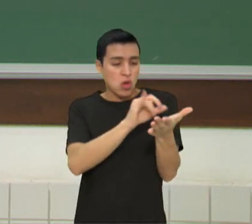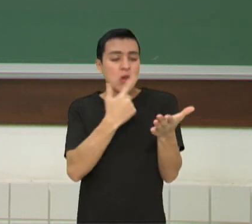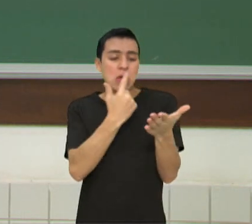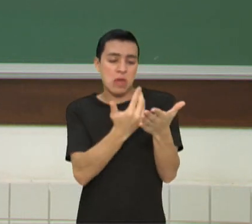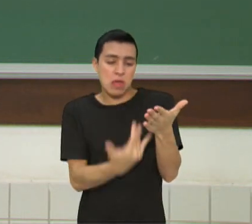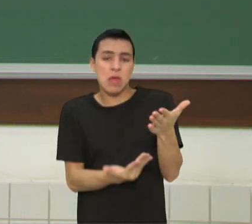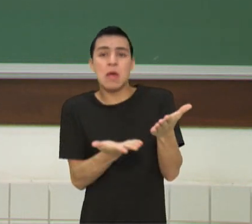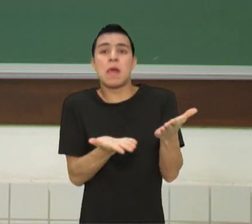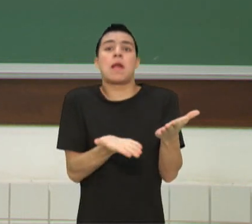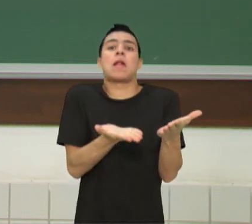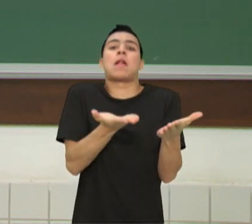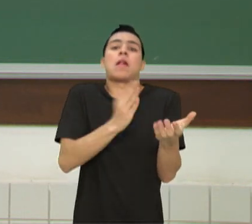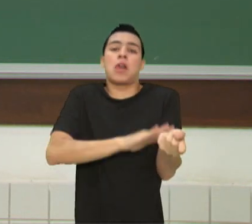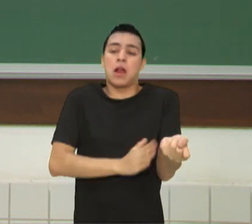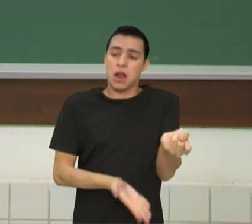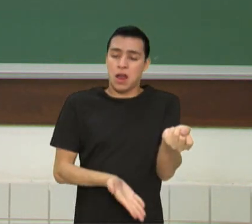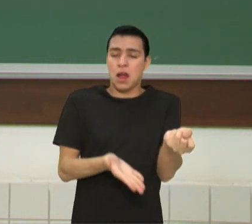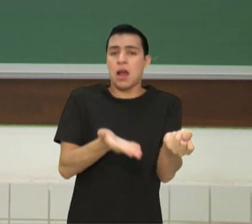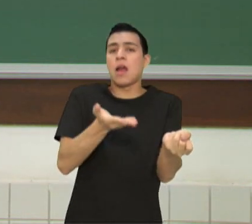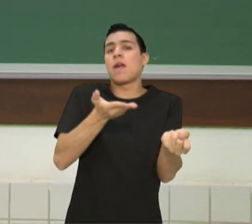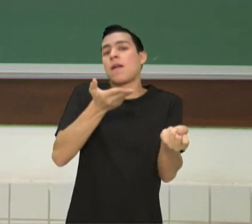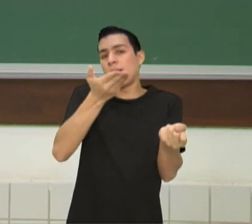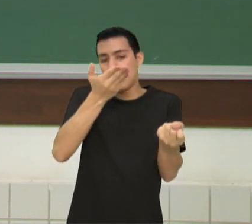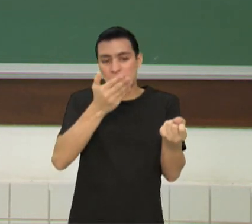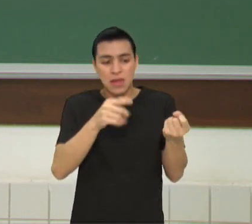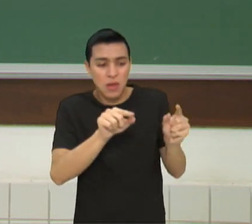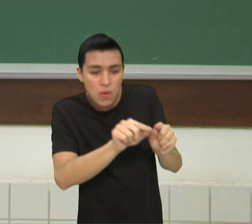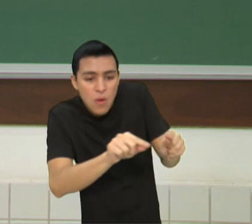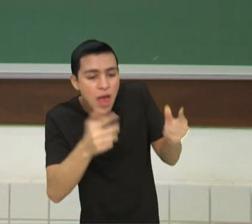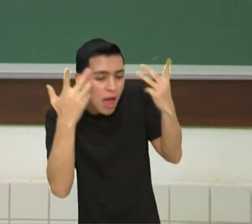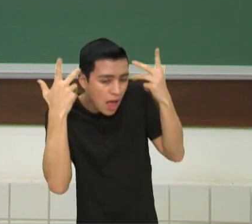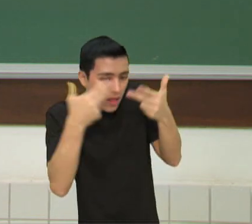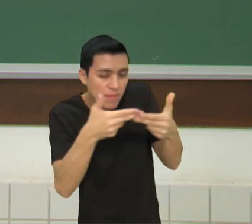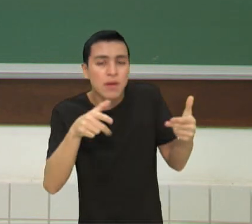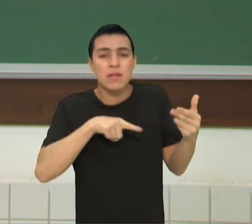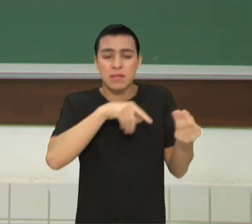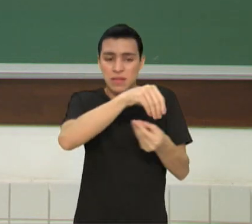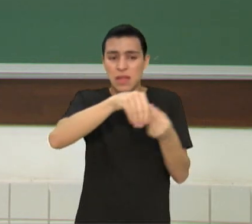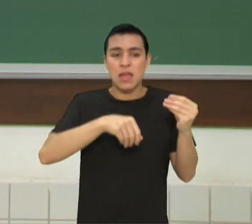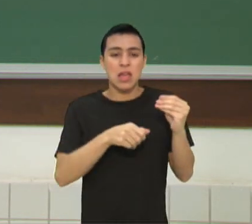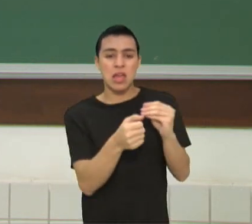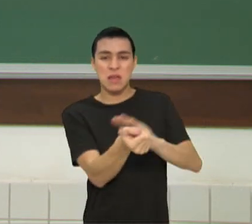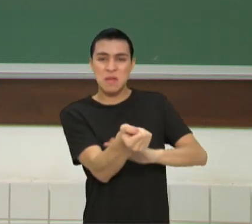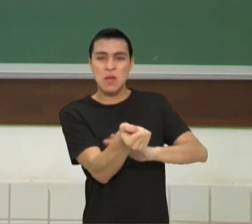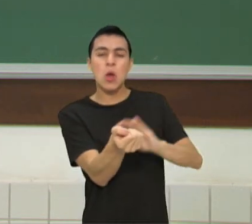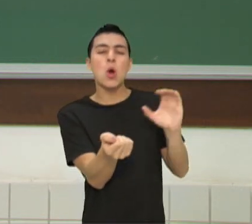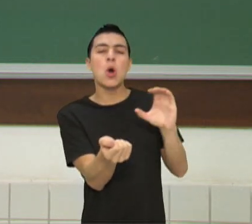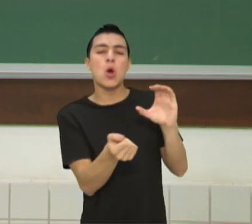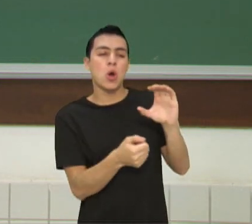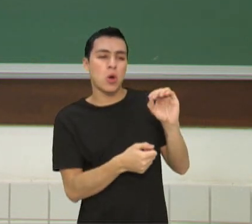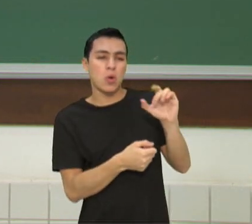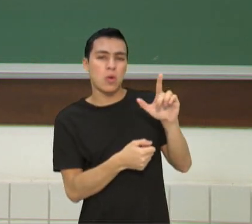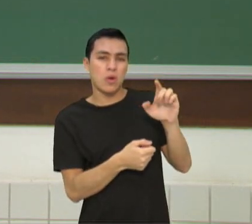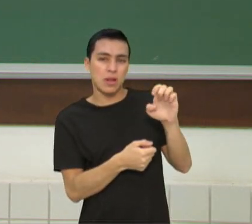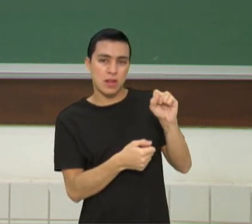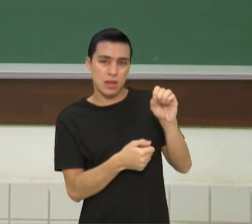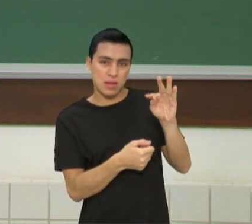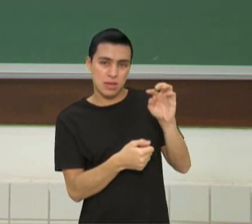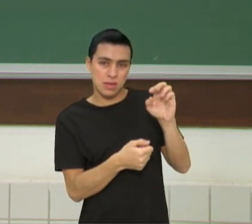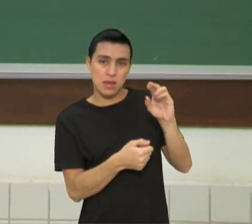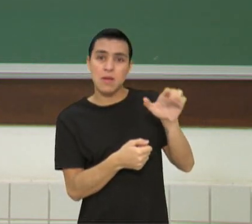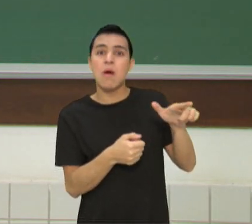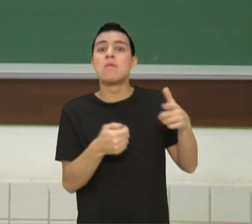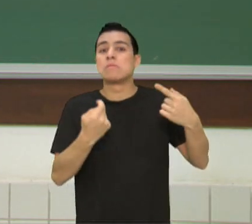traz o colesterol. Todos os produtos de origem animal têm colesterol. Colesterol é um lipídio animal, então tem todo